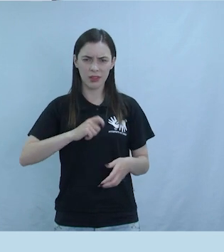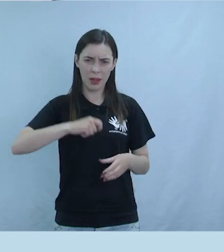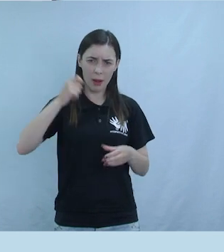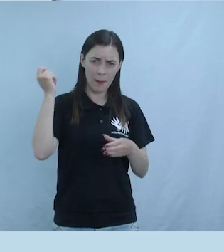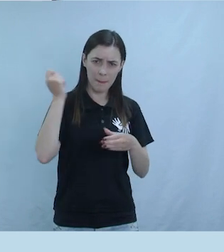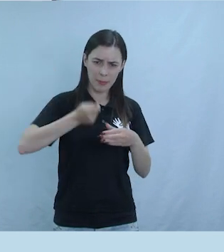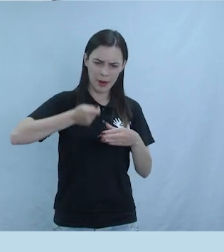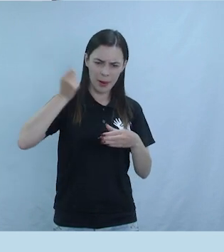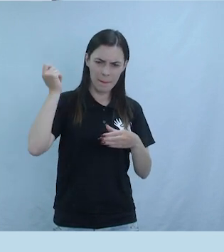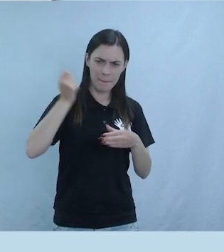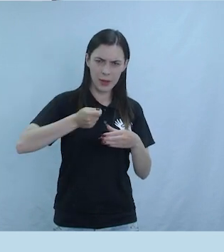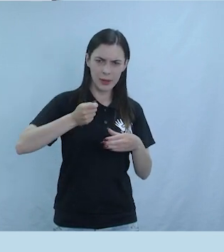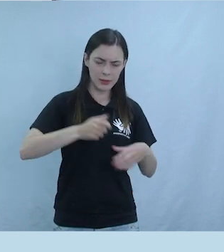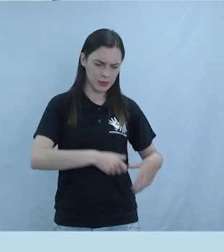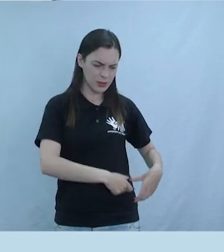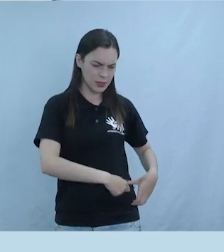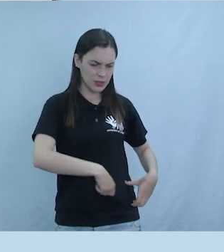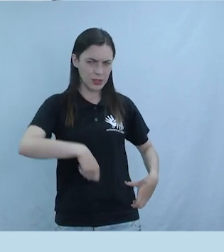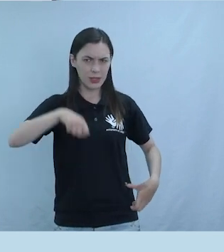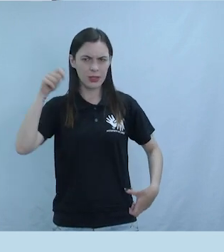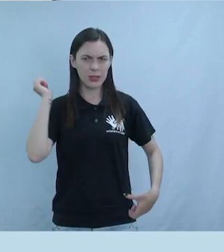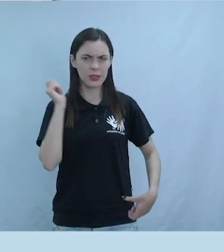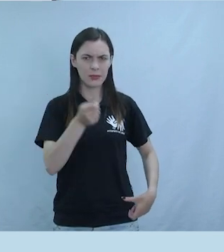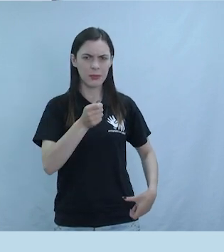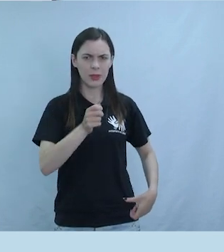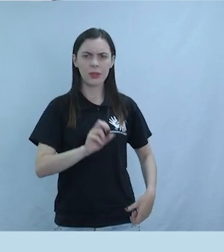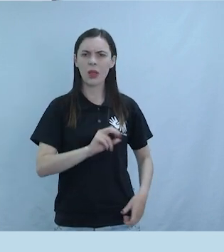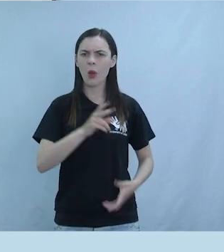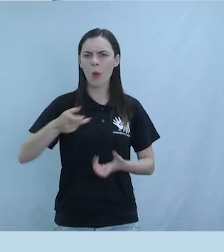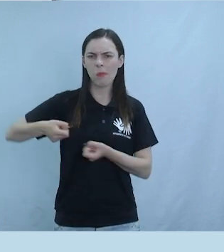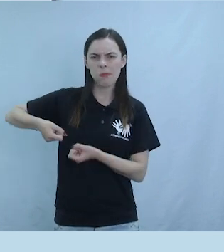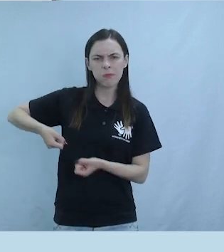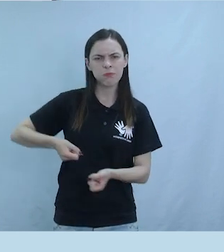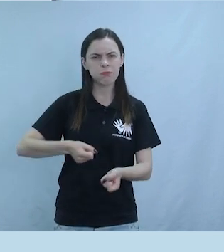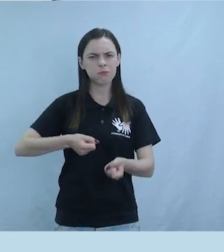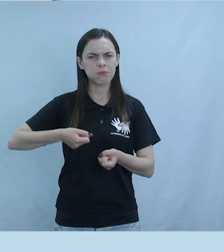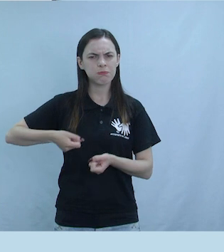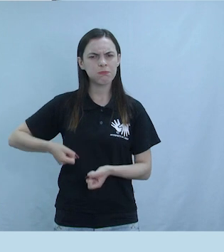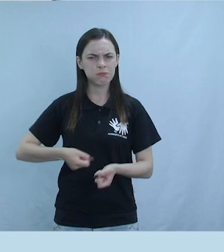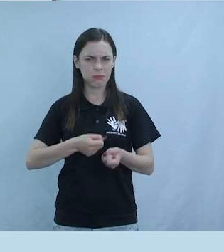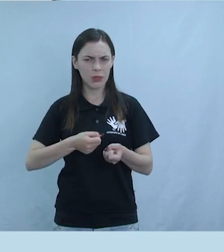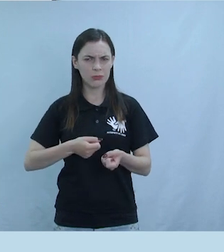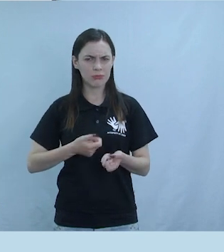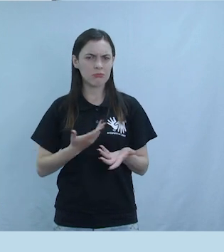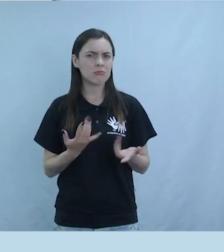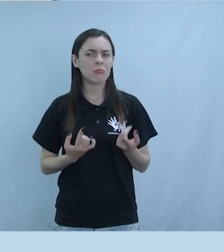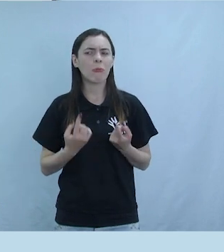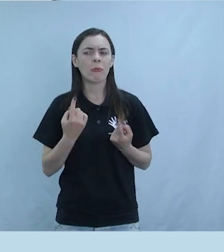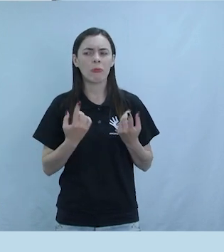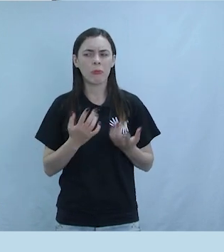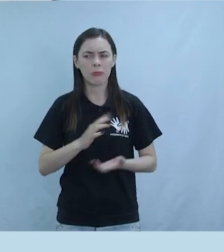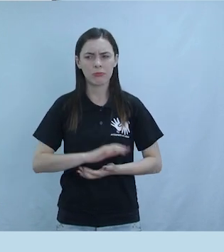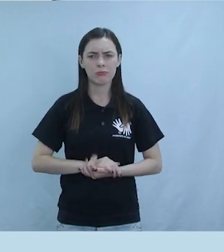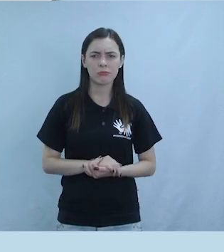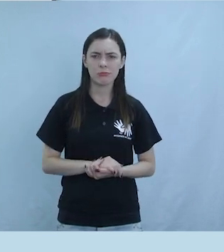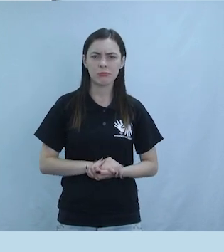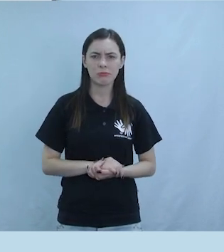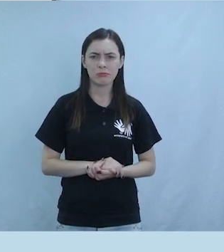martelo, espadas ou uma pá? Aquela pá de